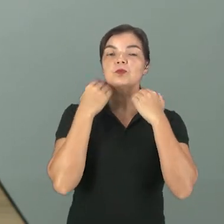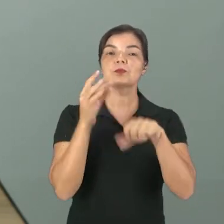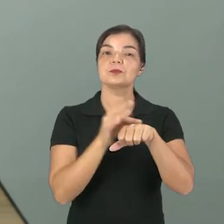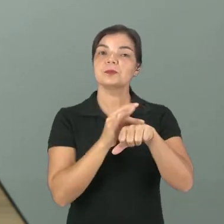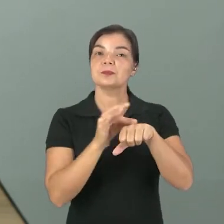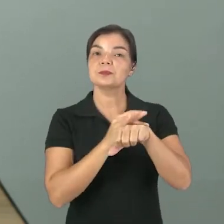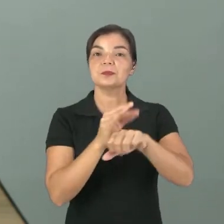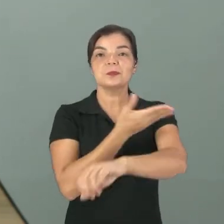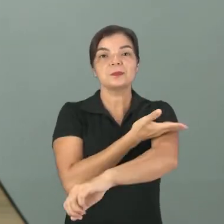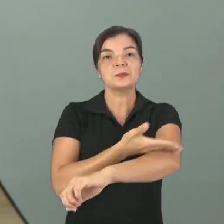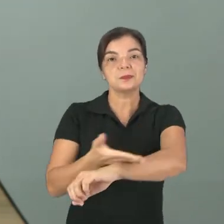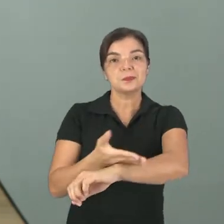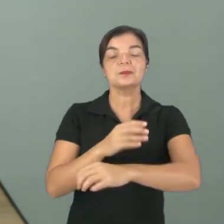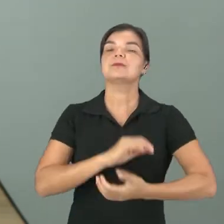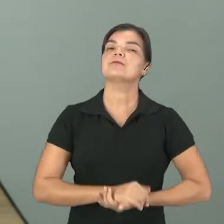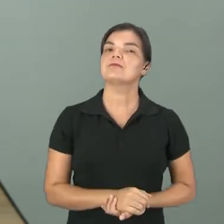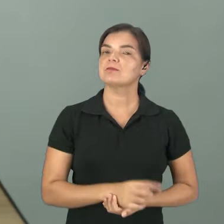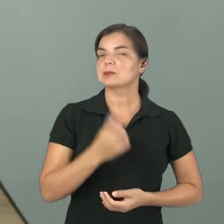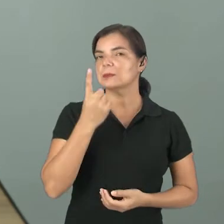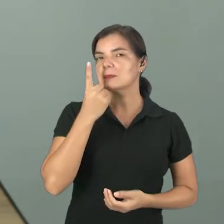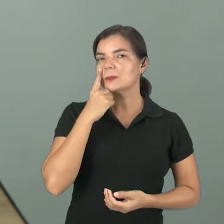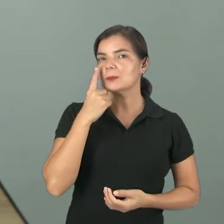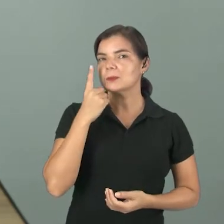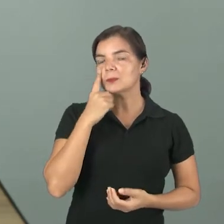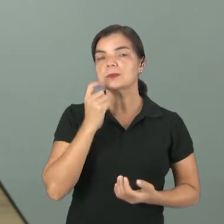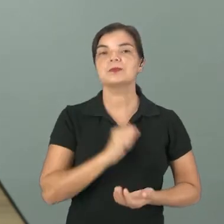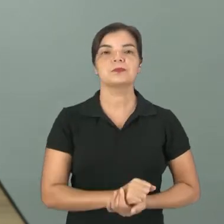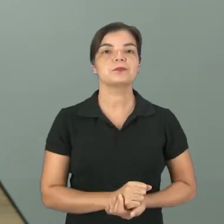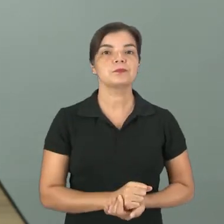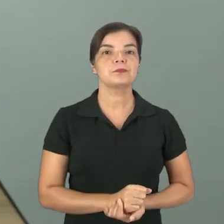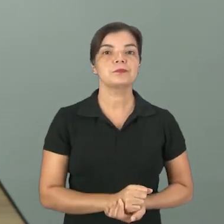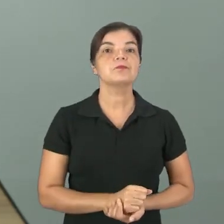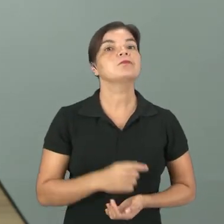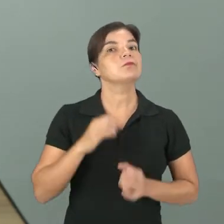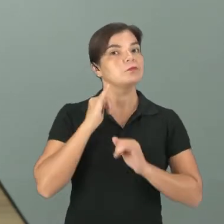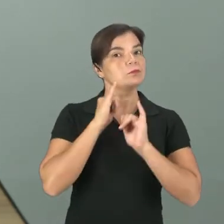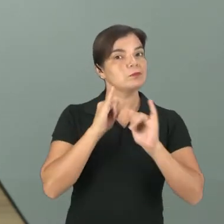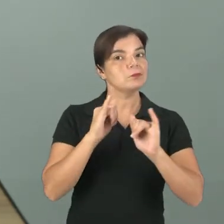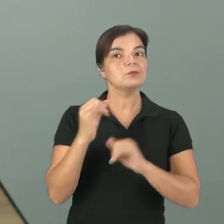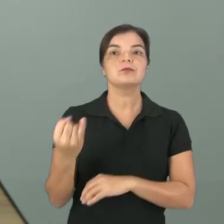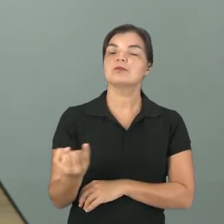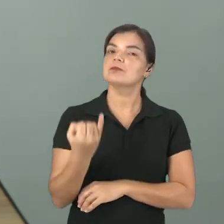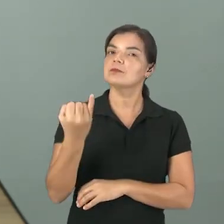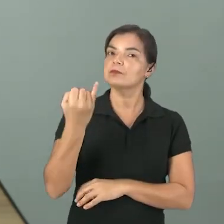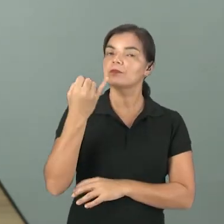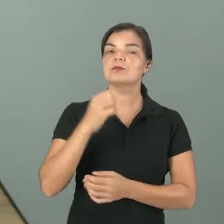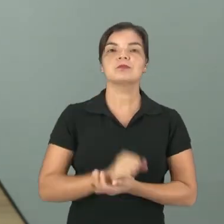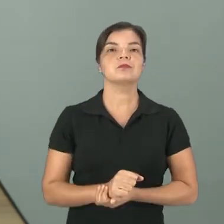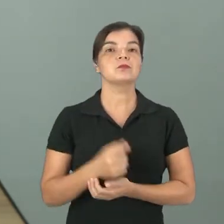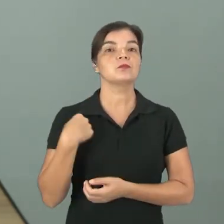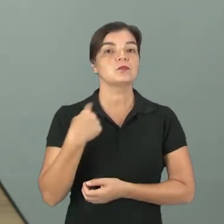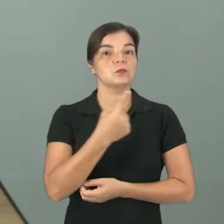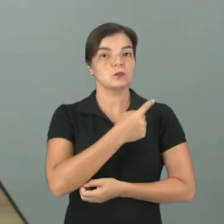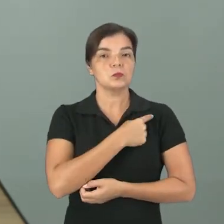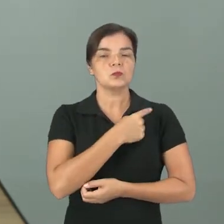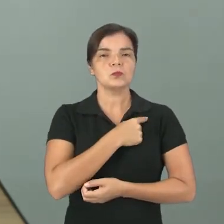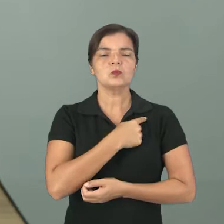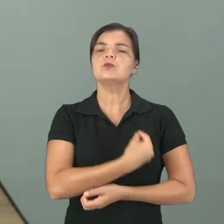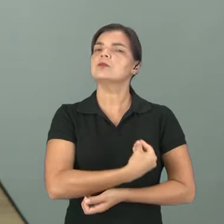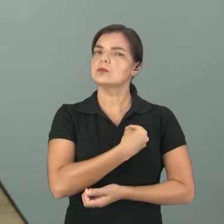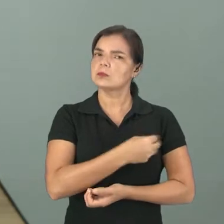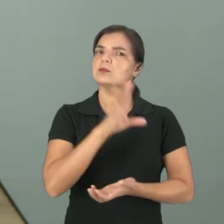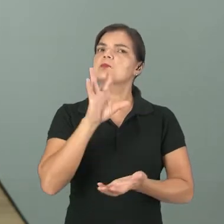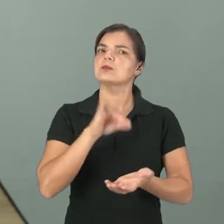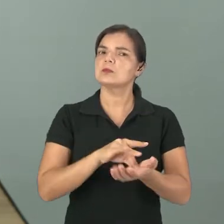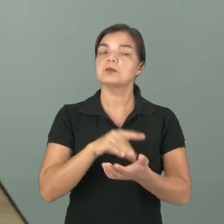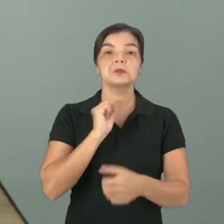é verdade? E olha só, eu quero falar algo importante para vocês. Quando nós estamos no mundo real, nós